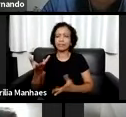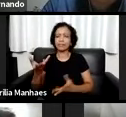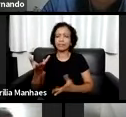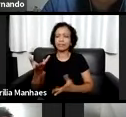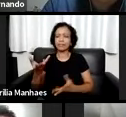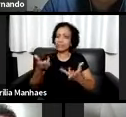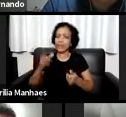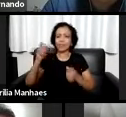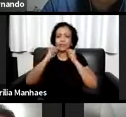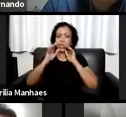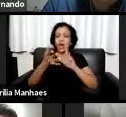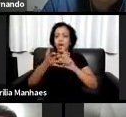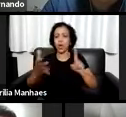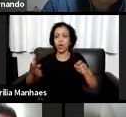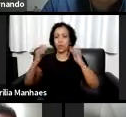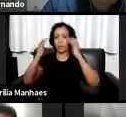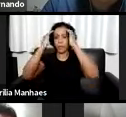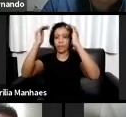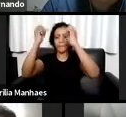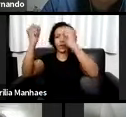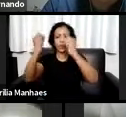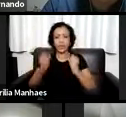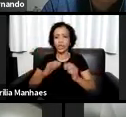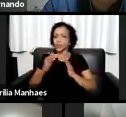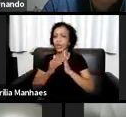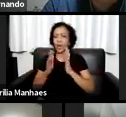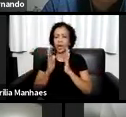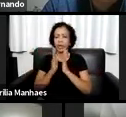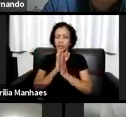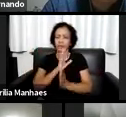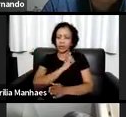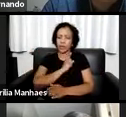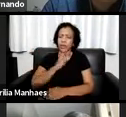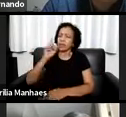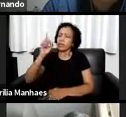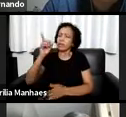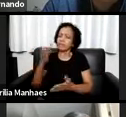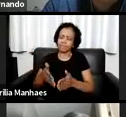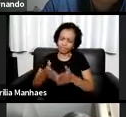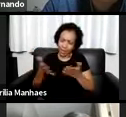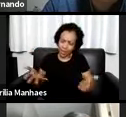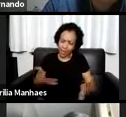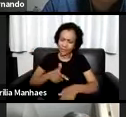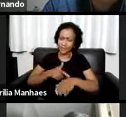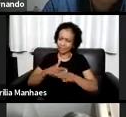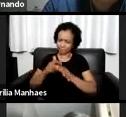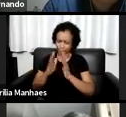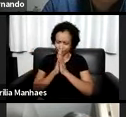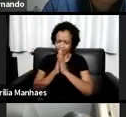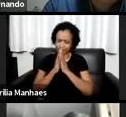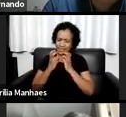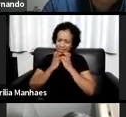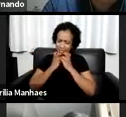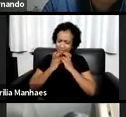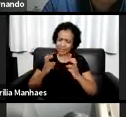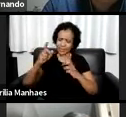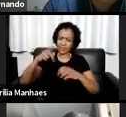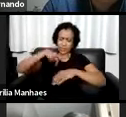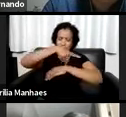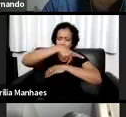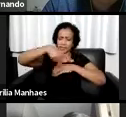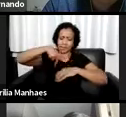todo louvor, toda adoração. Senhor Deus, nós estamos aqui, ó Pai, para clamar a ti pelo país